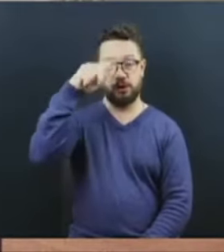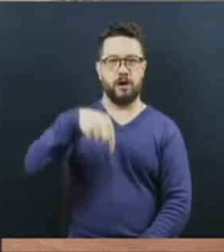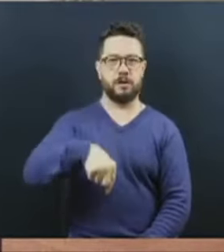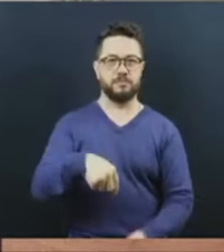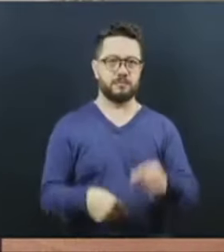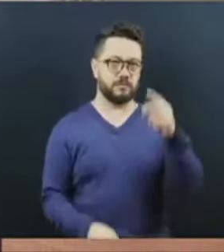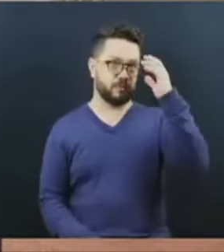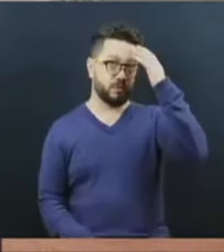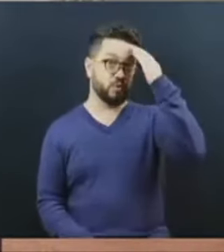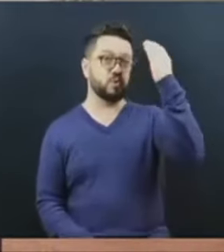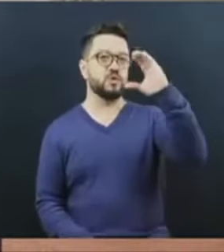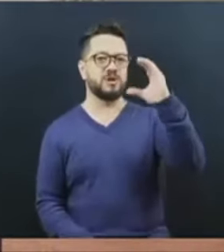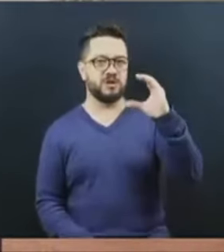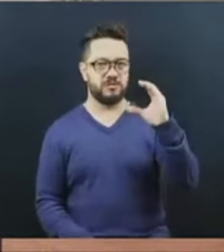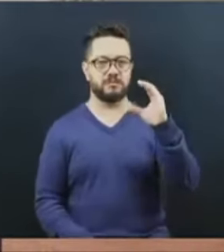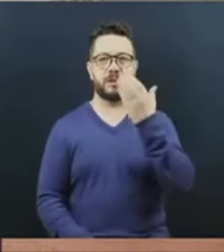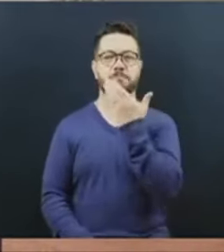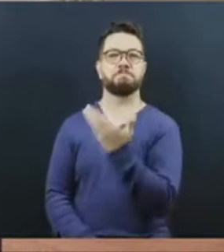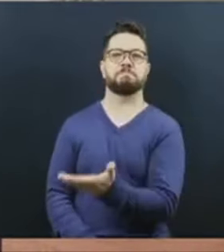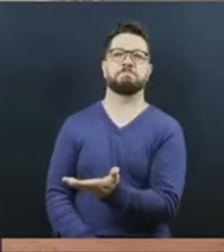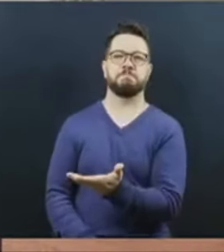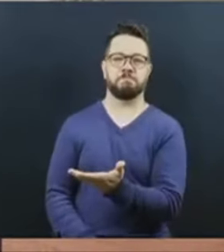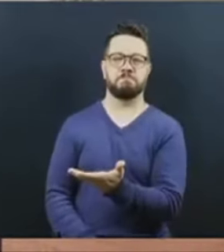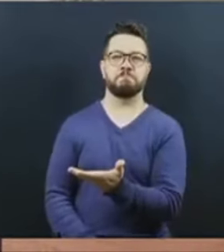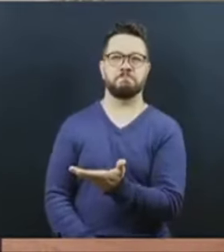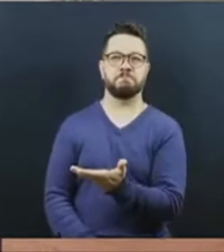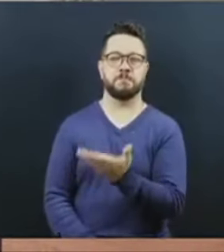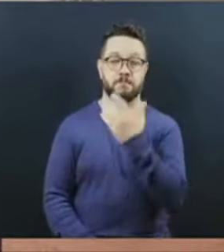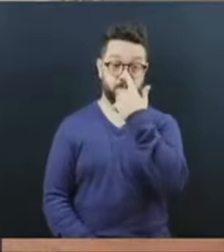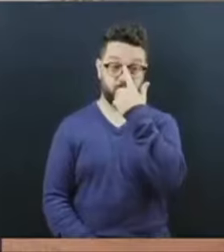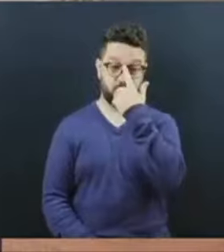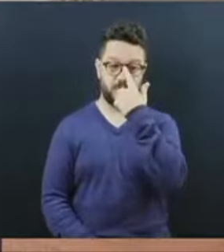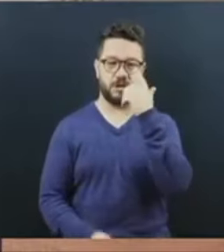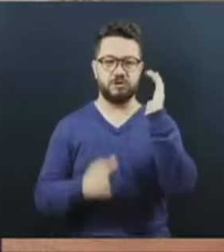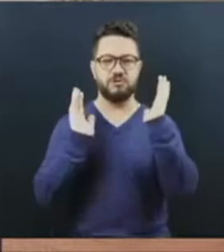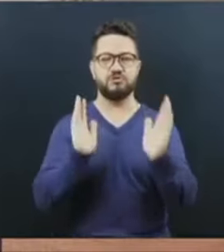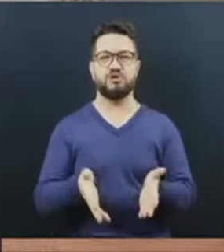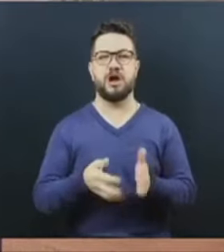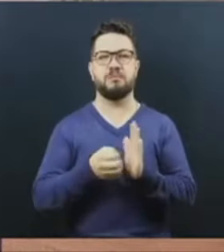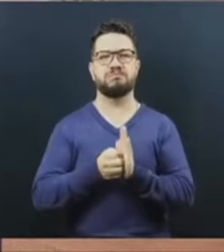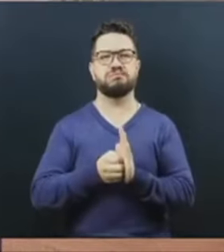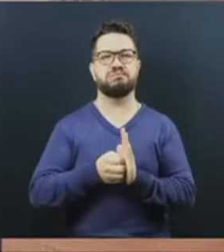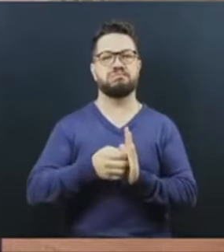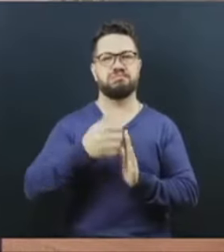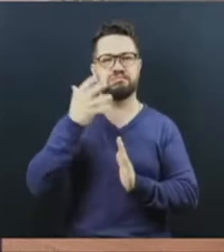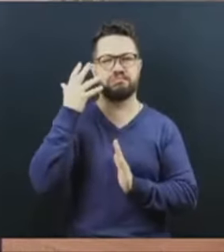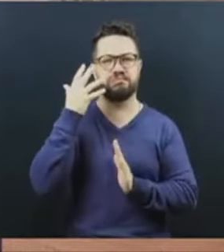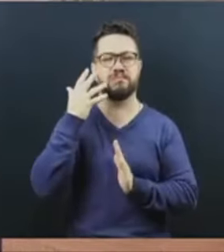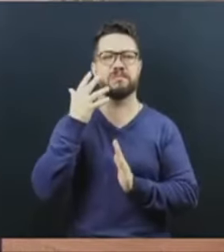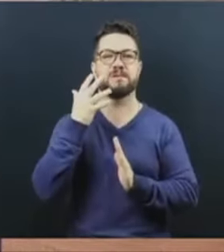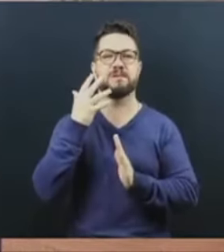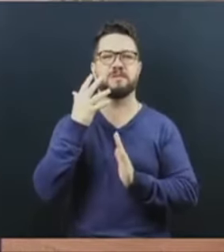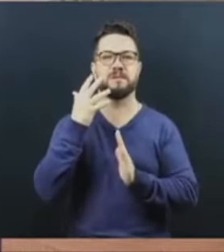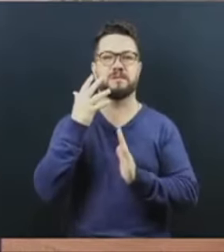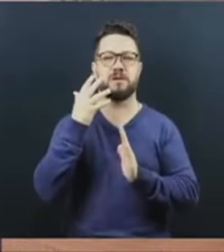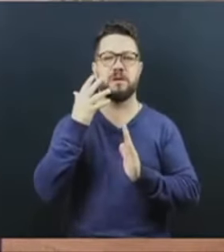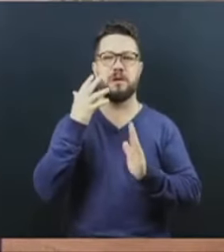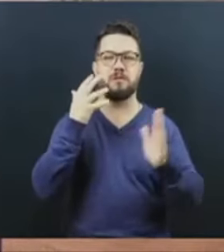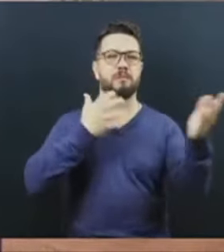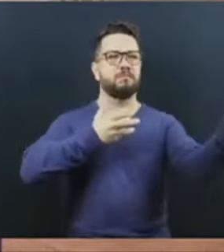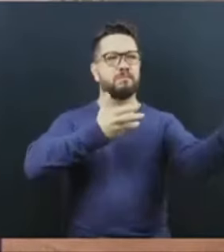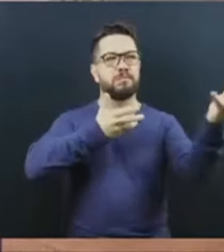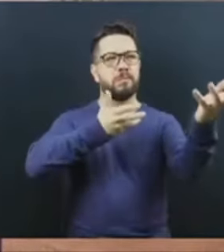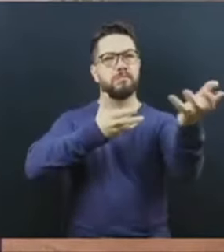estou falando. O missionário realizou aqui várias concentrações, acolhendo